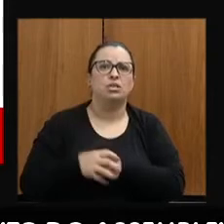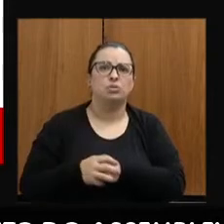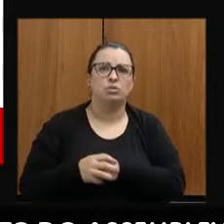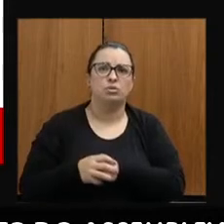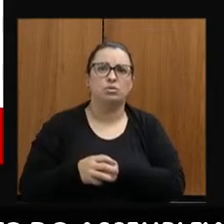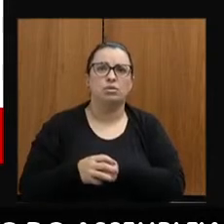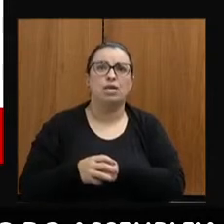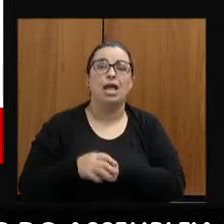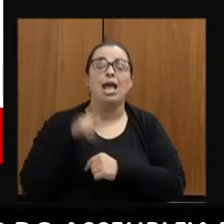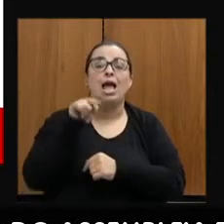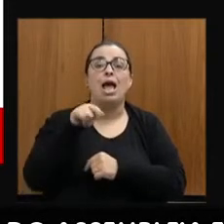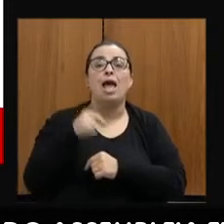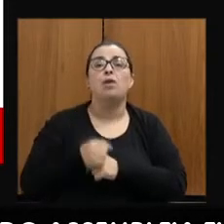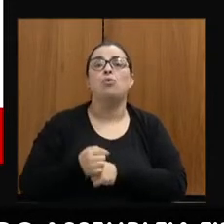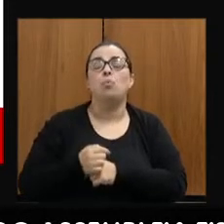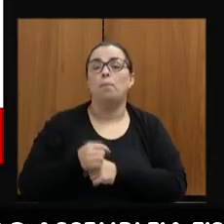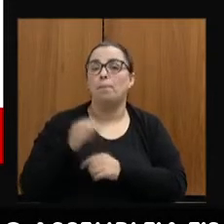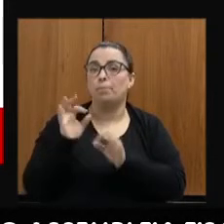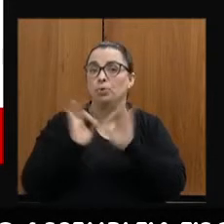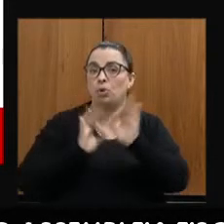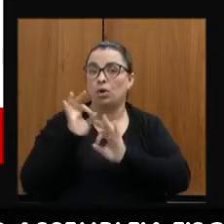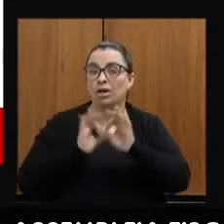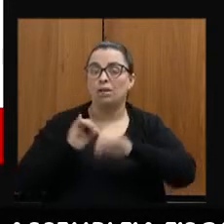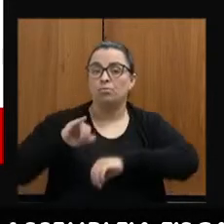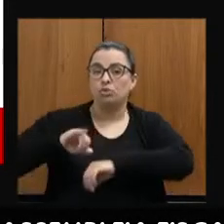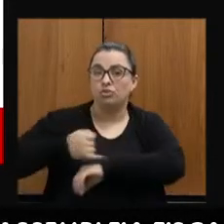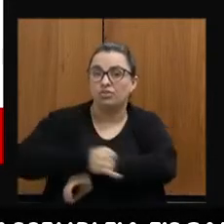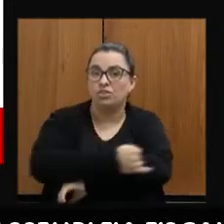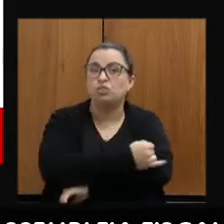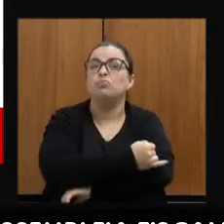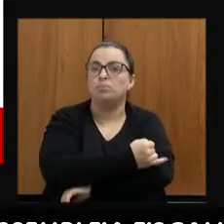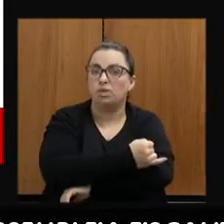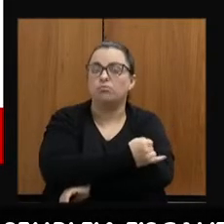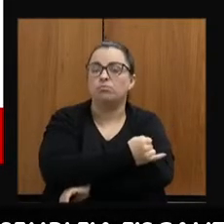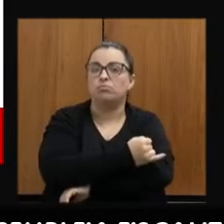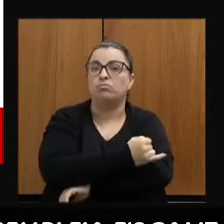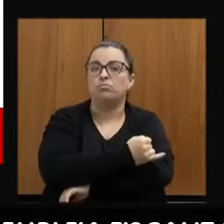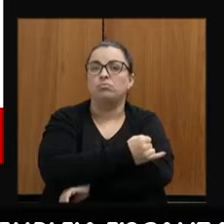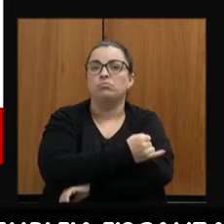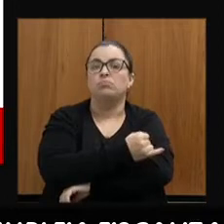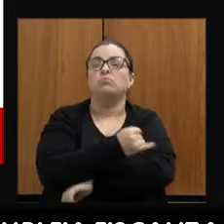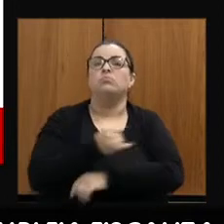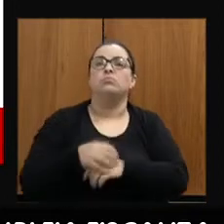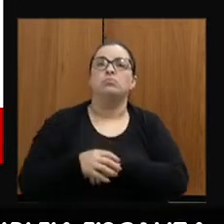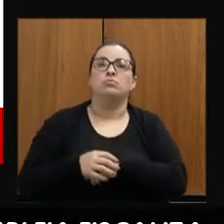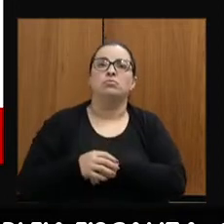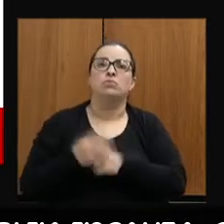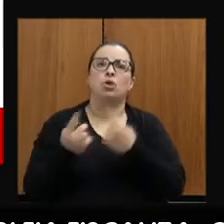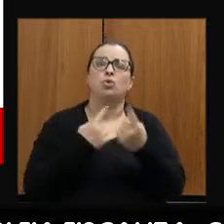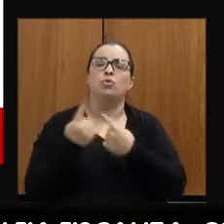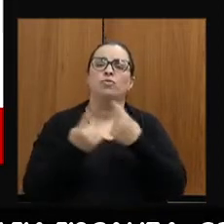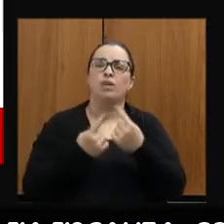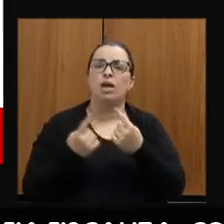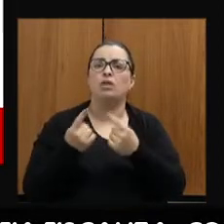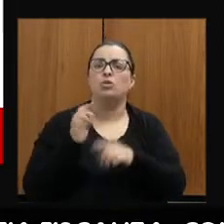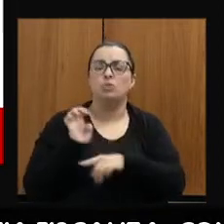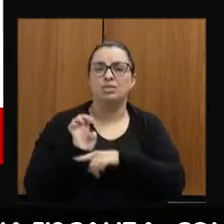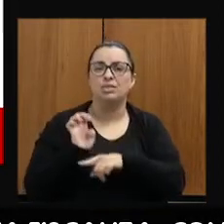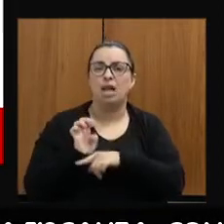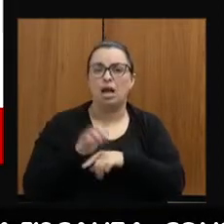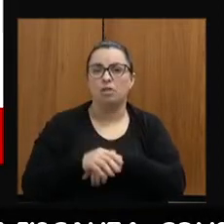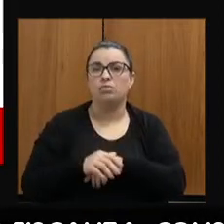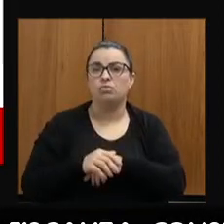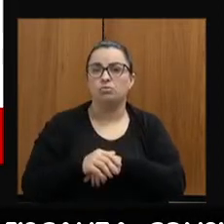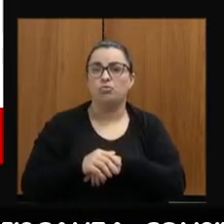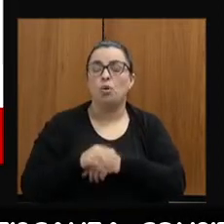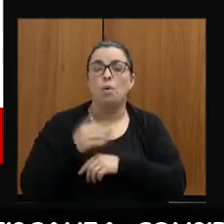do maior programa de investimento na infraestrutura do Estado rodoviária dos últimos dez anos quando em